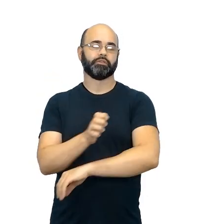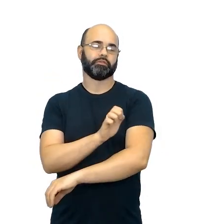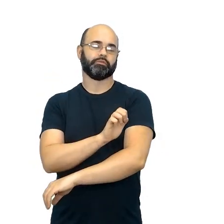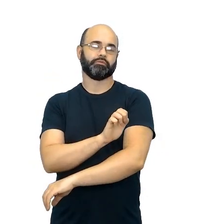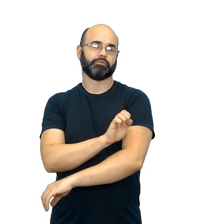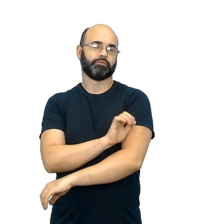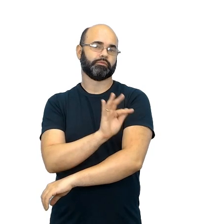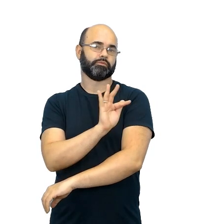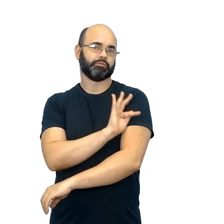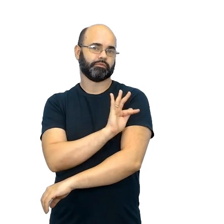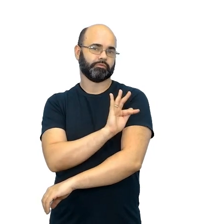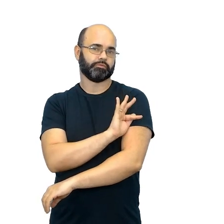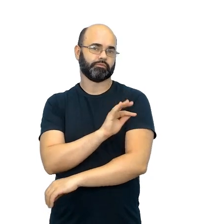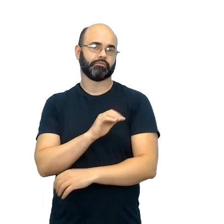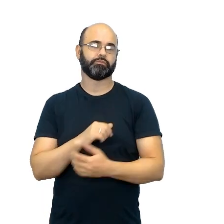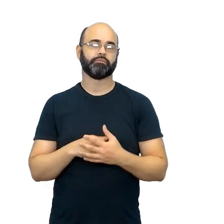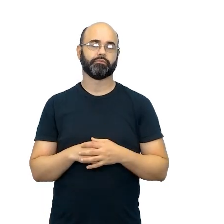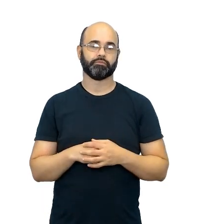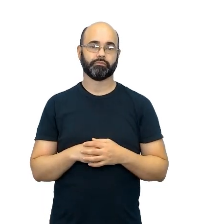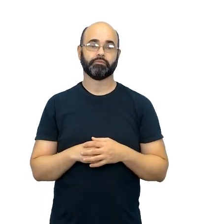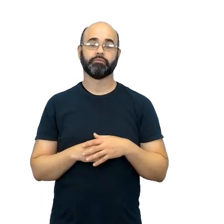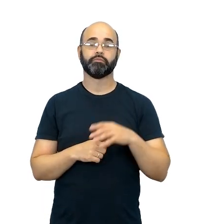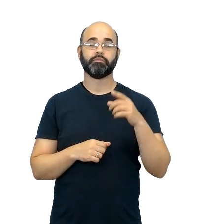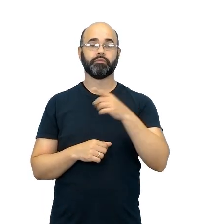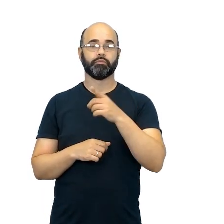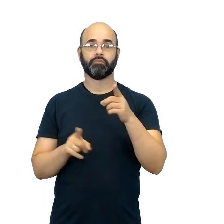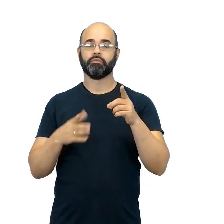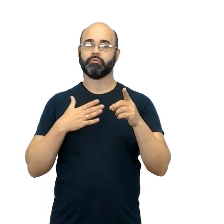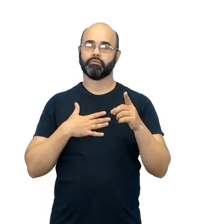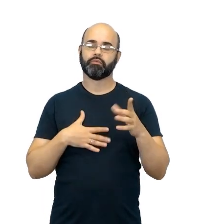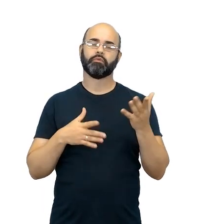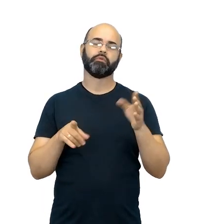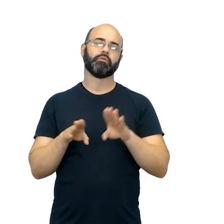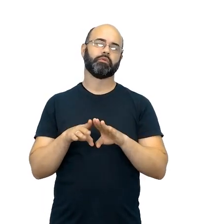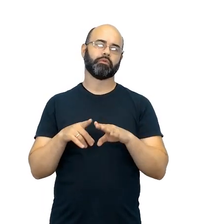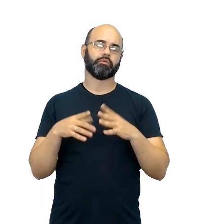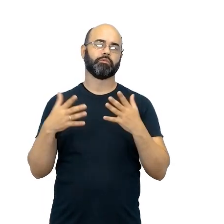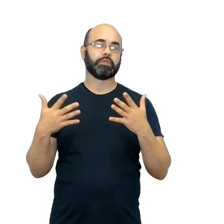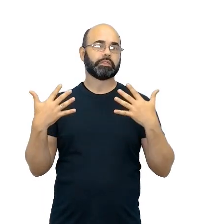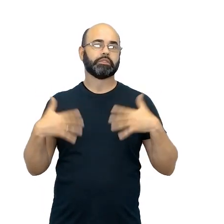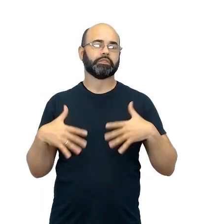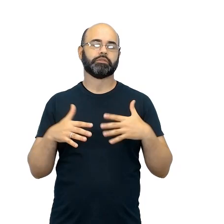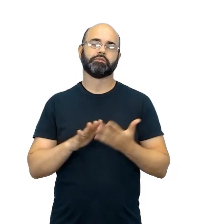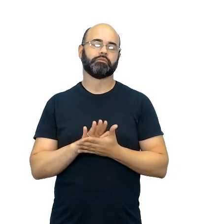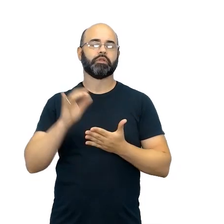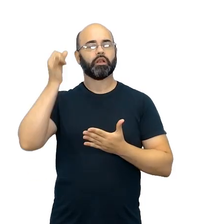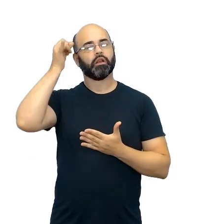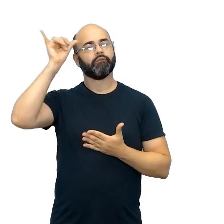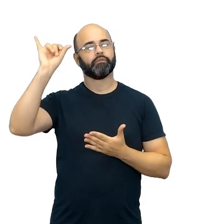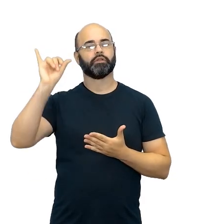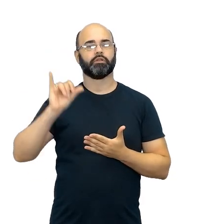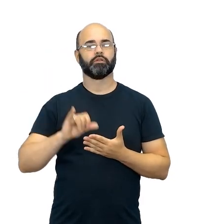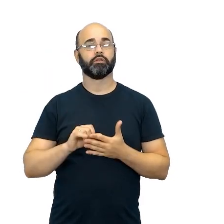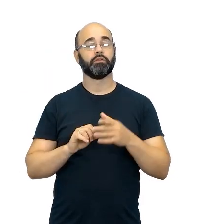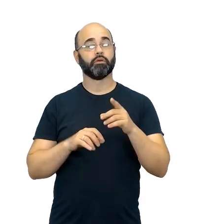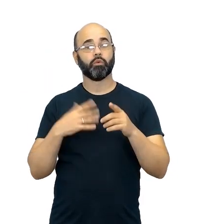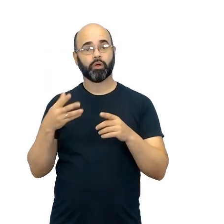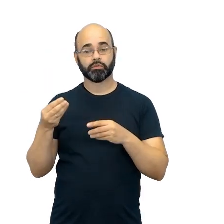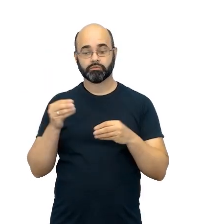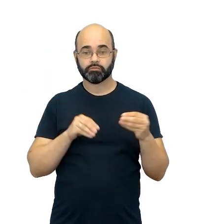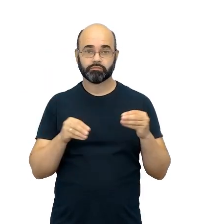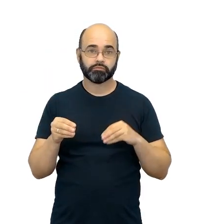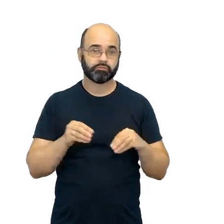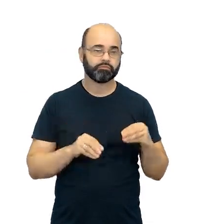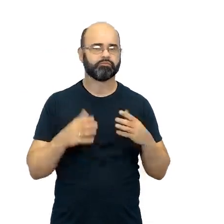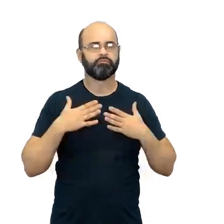muito de ver a sugestão de vocês e nos espelha também, né, na hora de montar aqui a